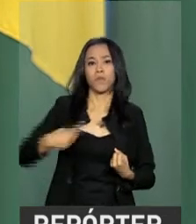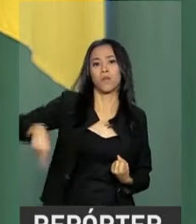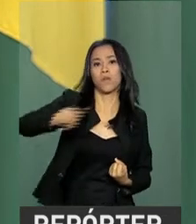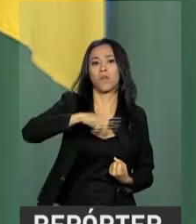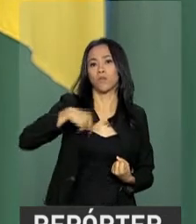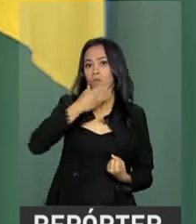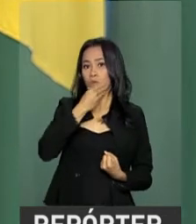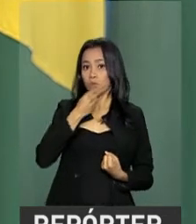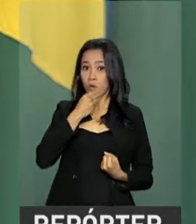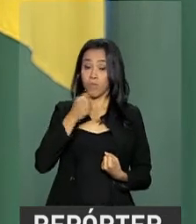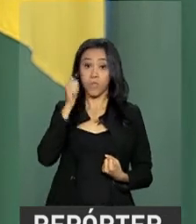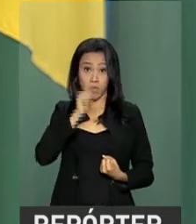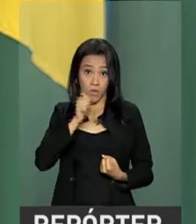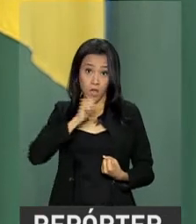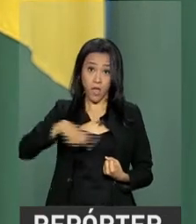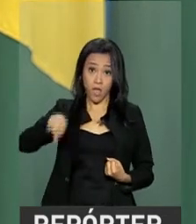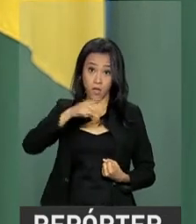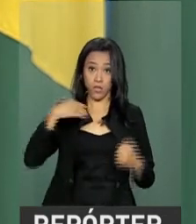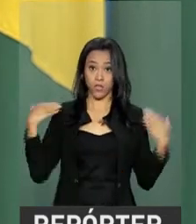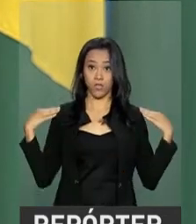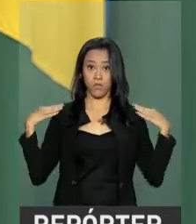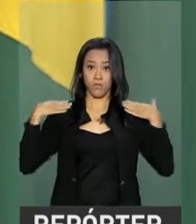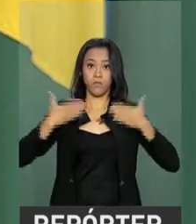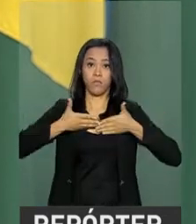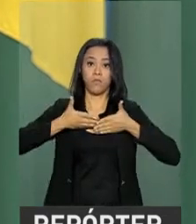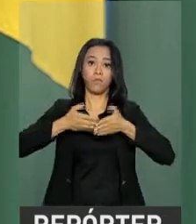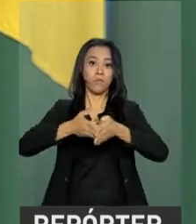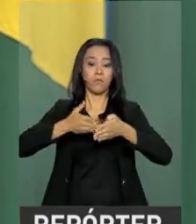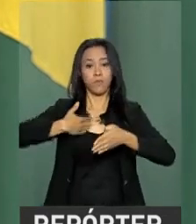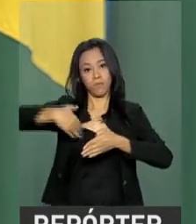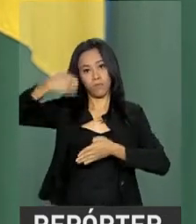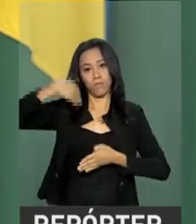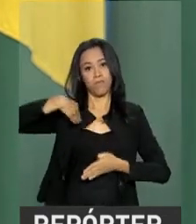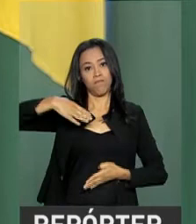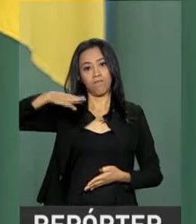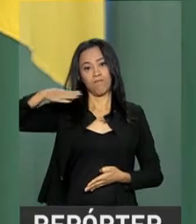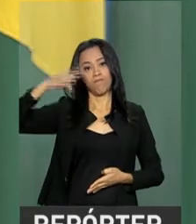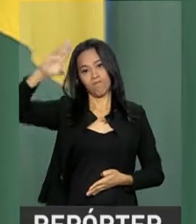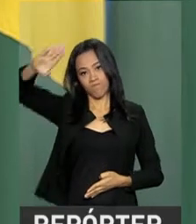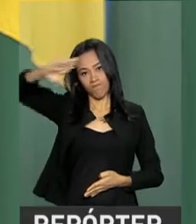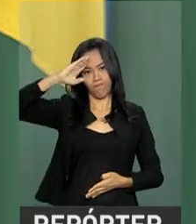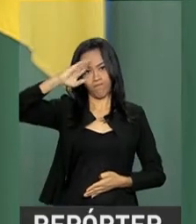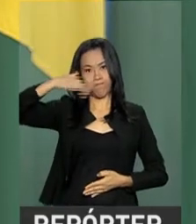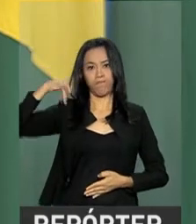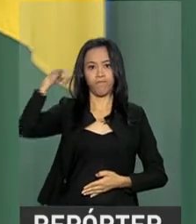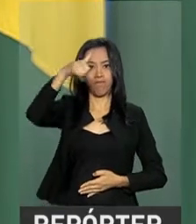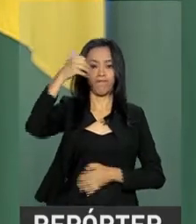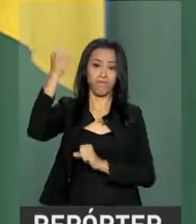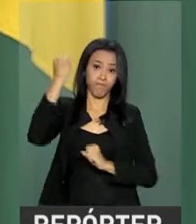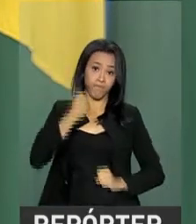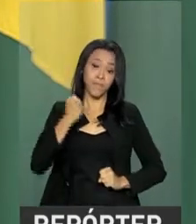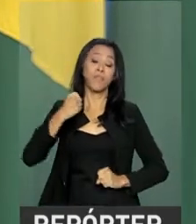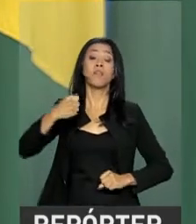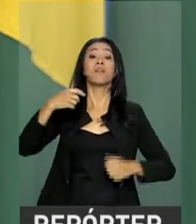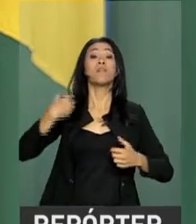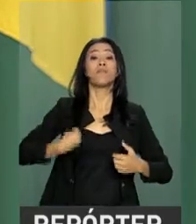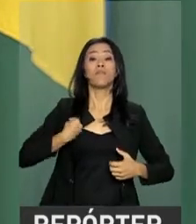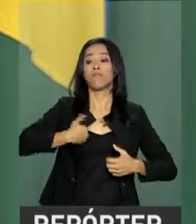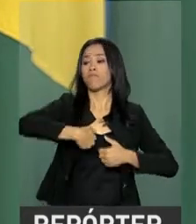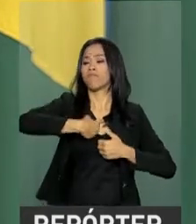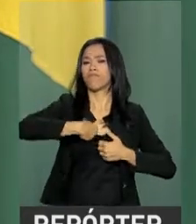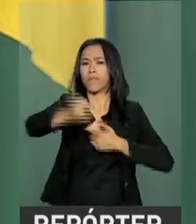e mulheres de farda são militares que estão nas ruas há medidas nas comunidades